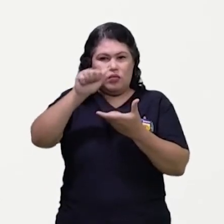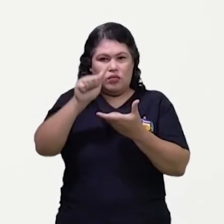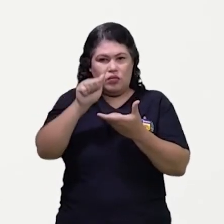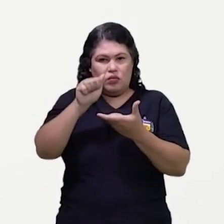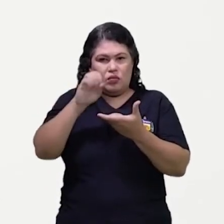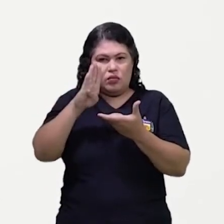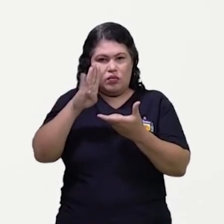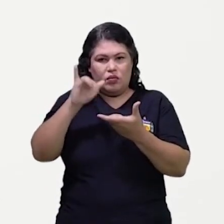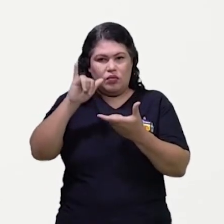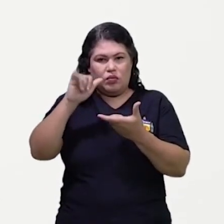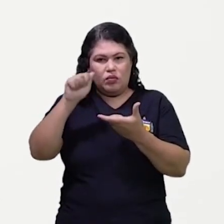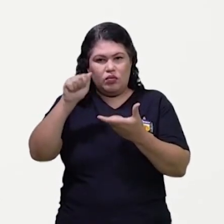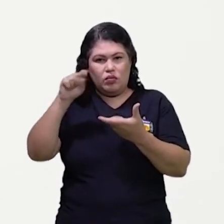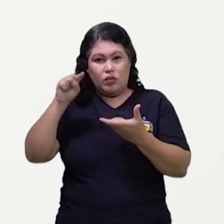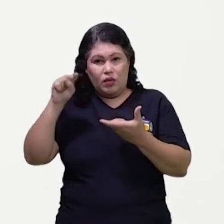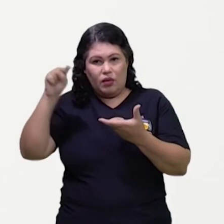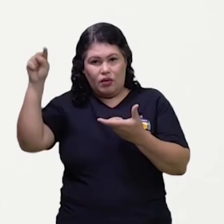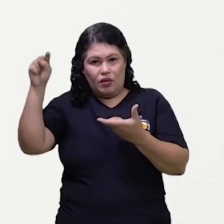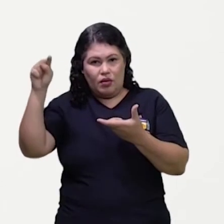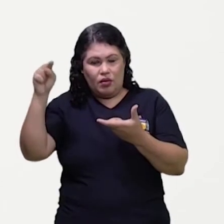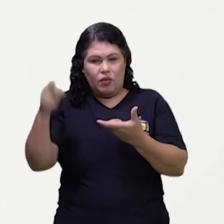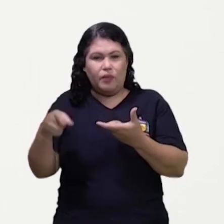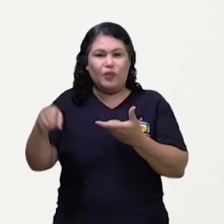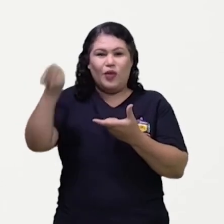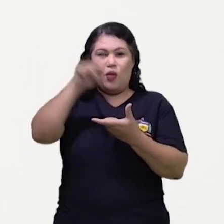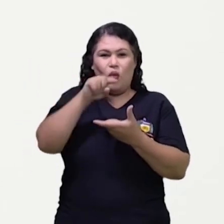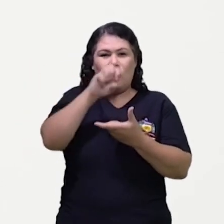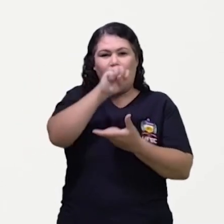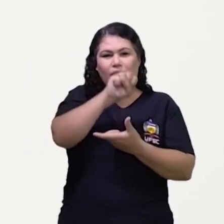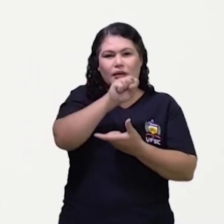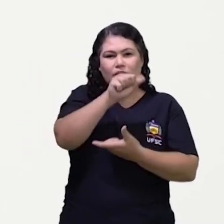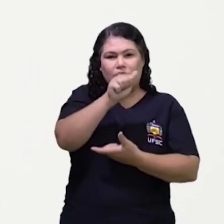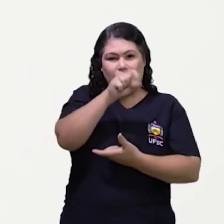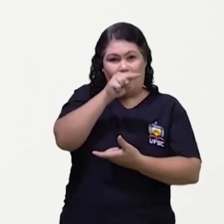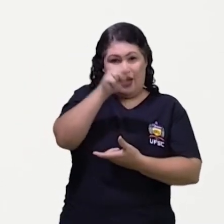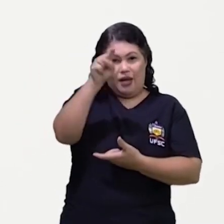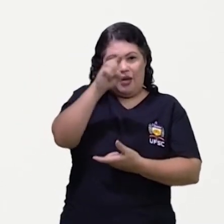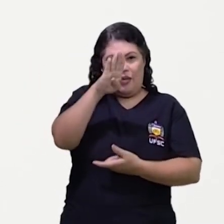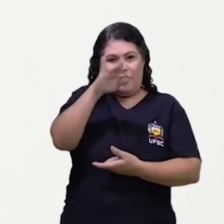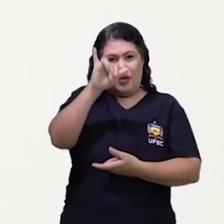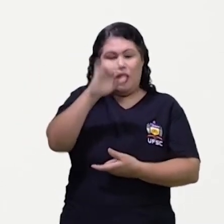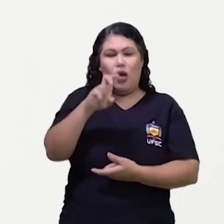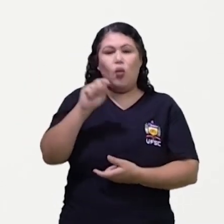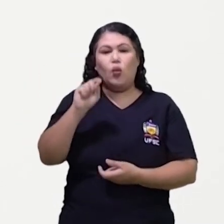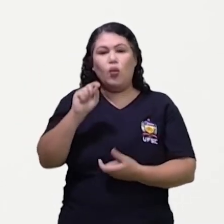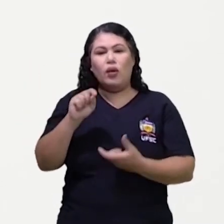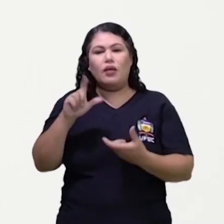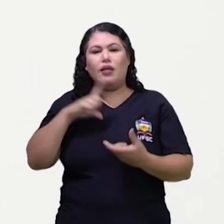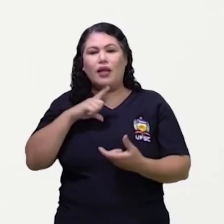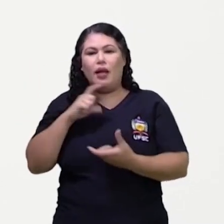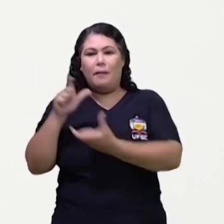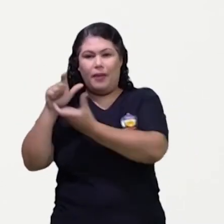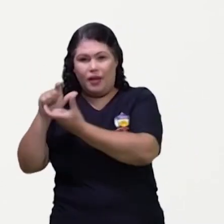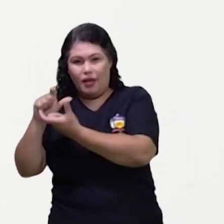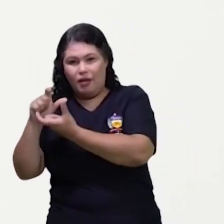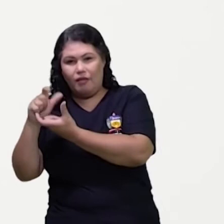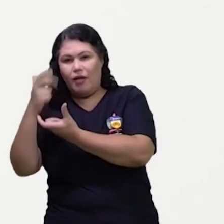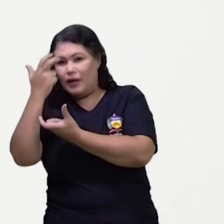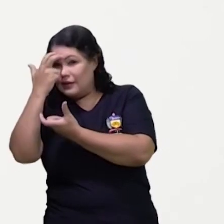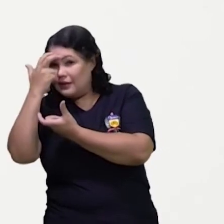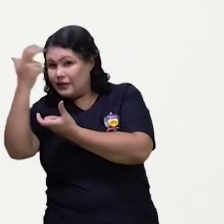Ok? A outra era o quê? Sábia. Uma pessoa que tem sabedoria. A outra é